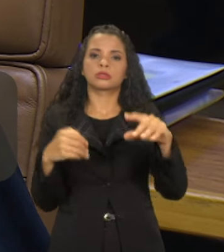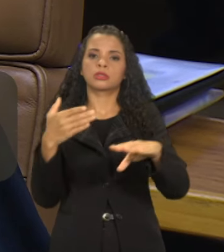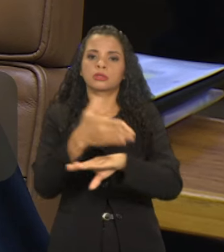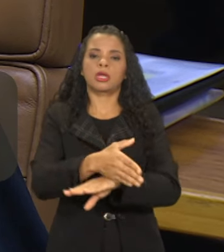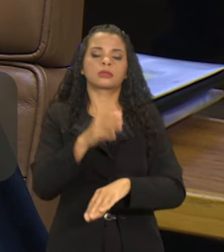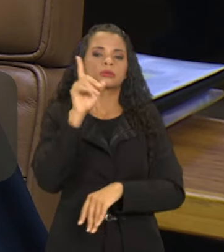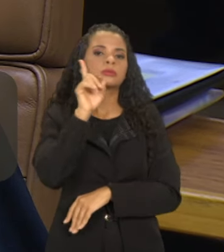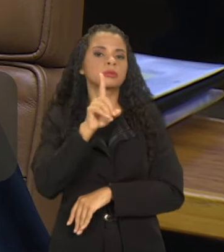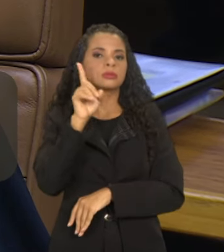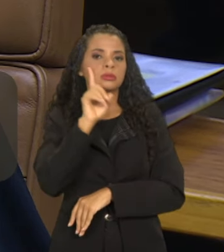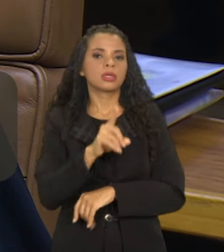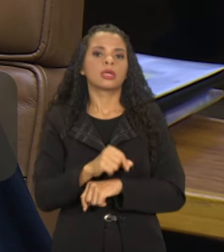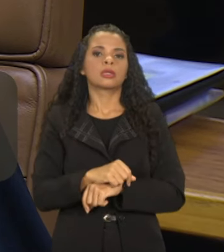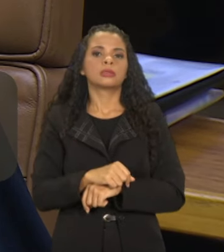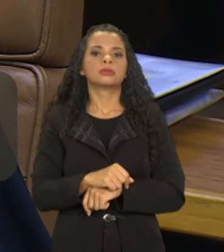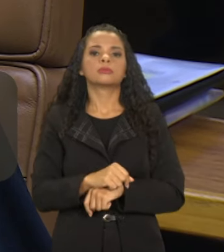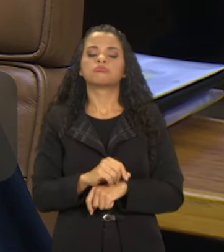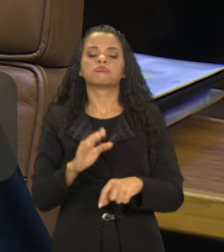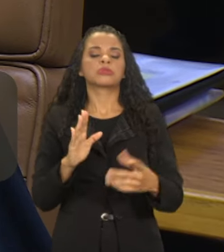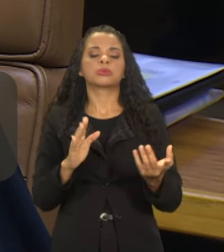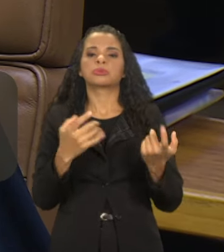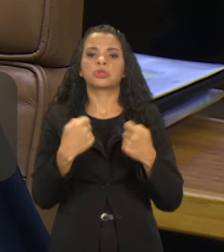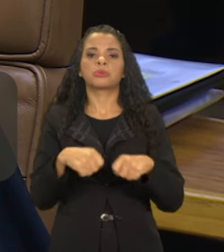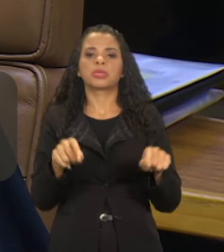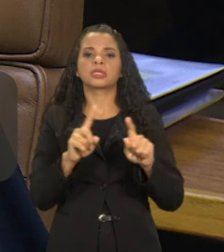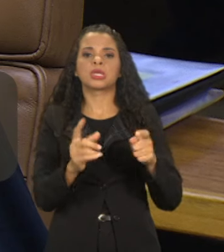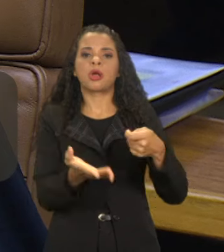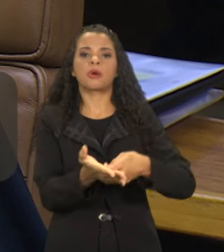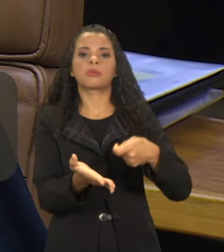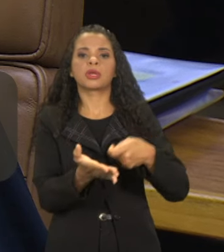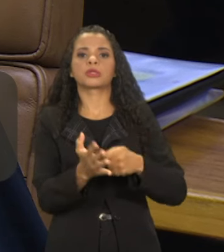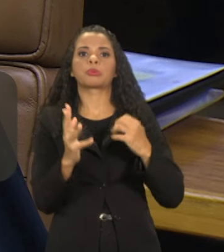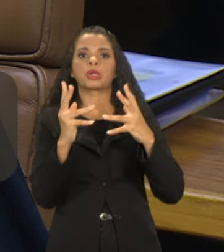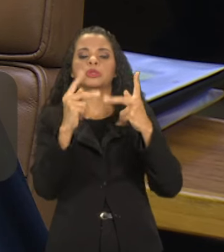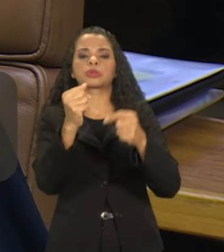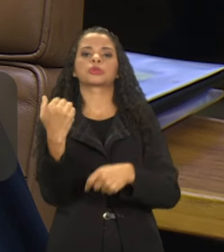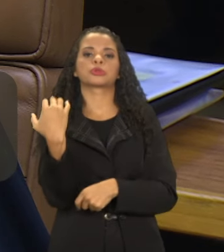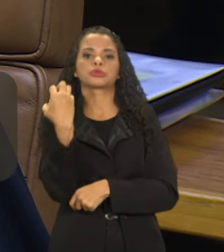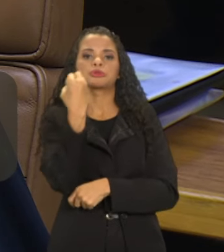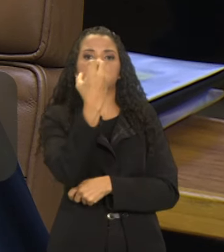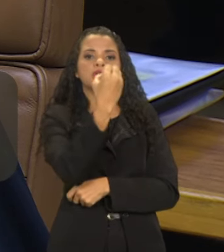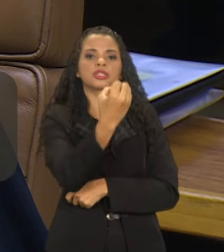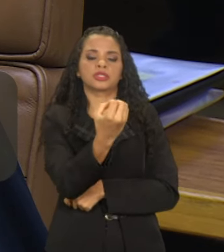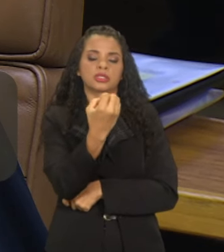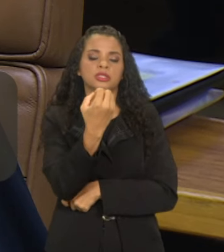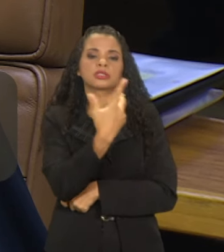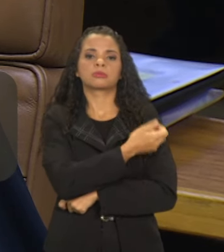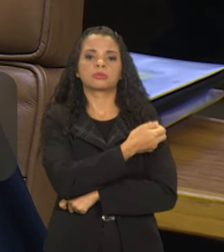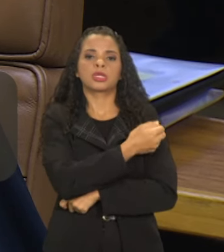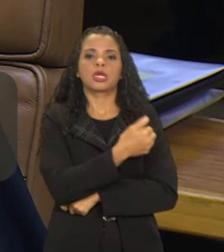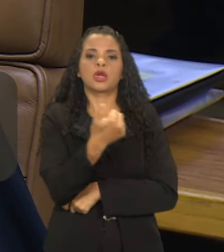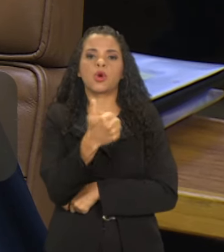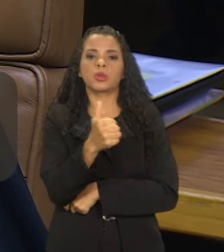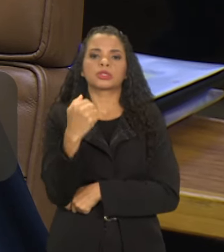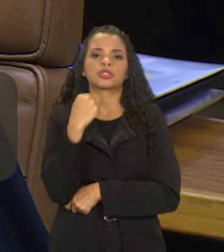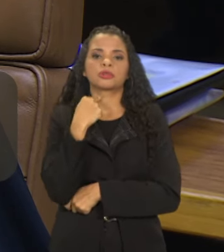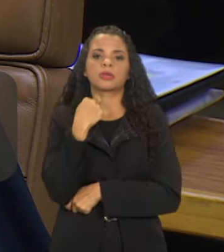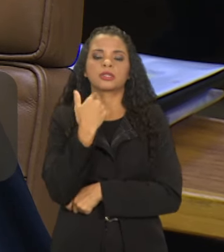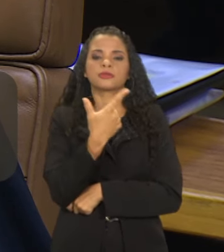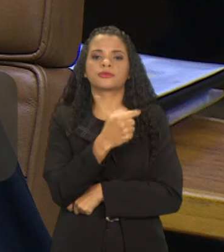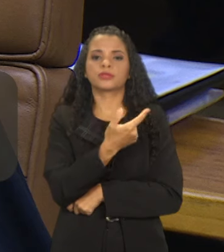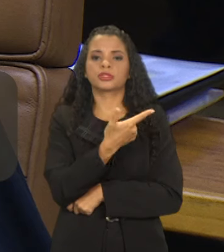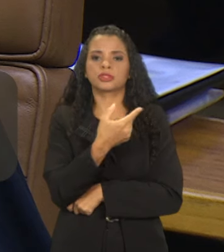Unidos estão retirando a exigência de que todos os viajantes internacionais sejam vacinados contra a Covid-19 a partir de 11 de maio de 2023. A notícia está incluída